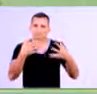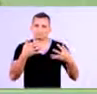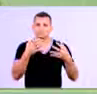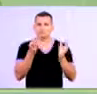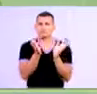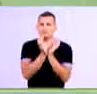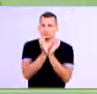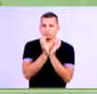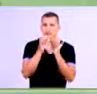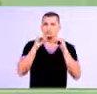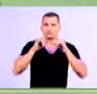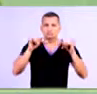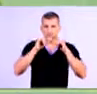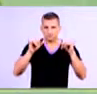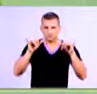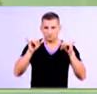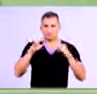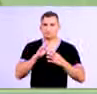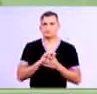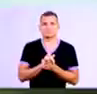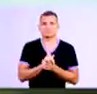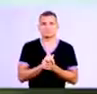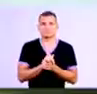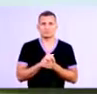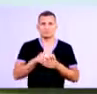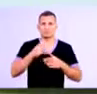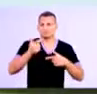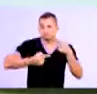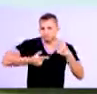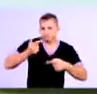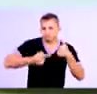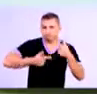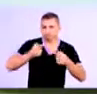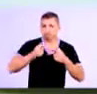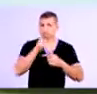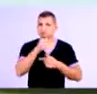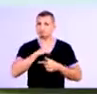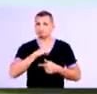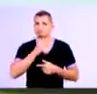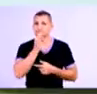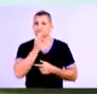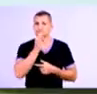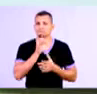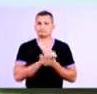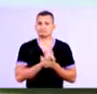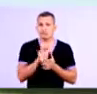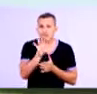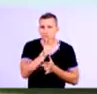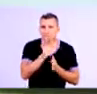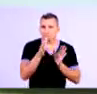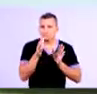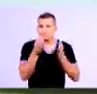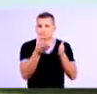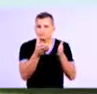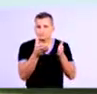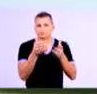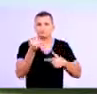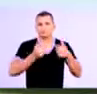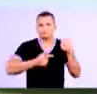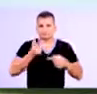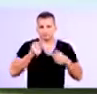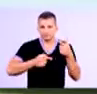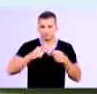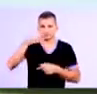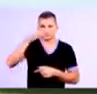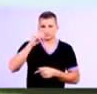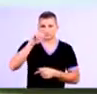notícias que fala sobre política, então vai ter lá, por exemplo, uma área bem específica sobre política. Se